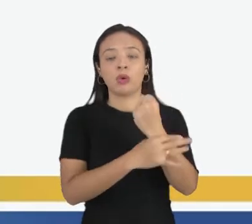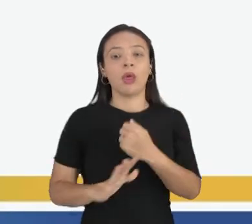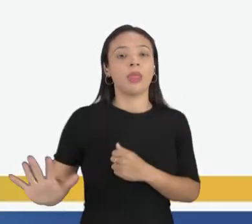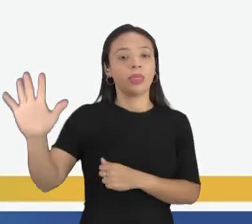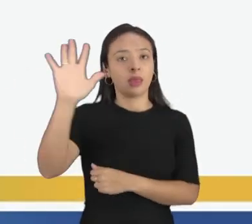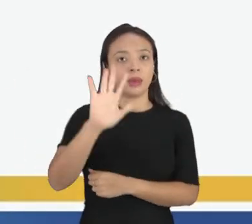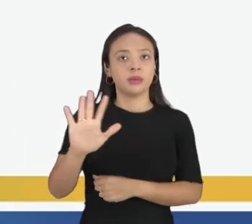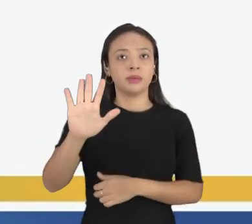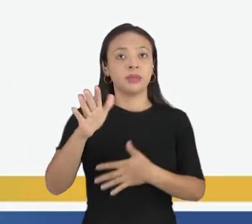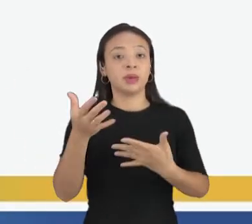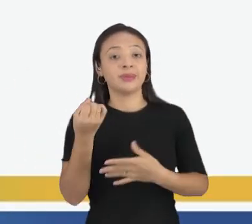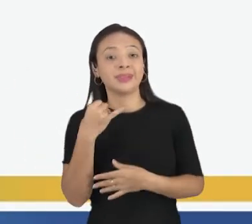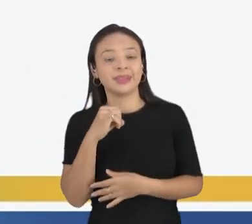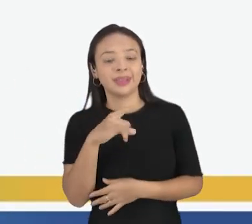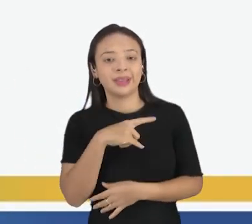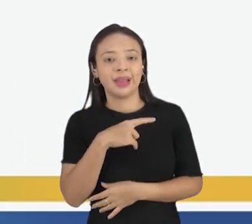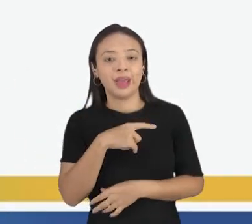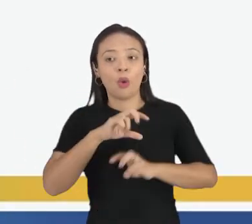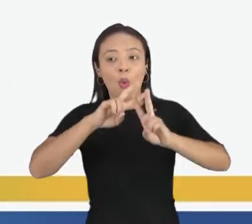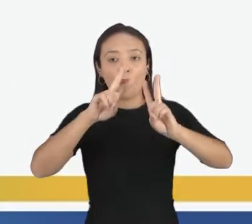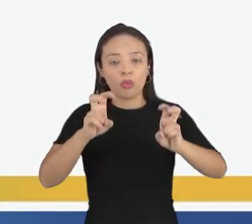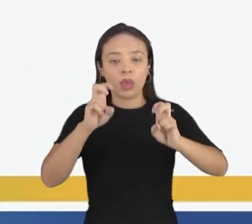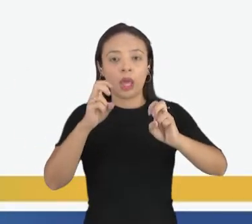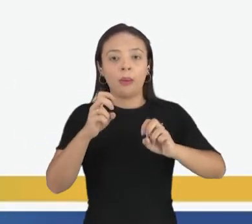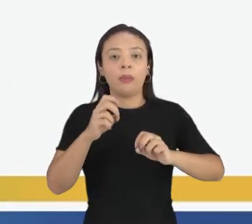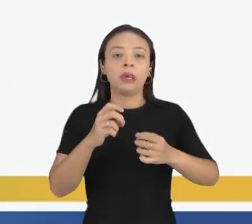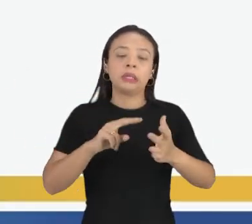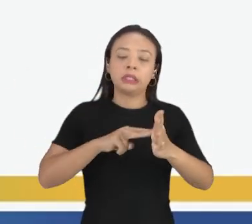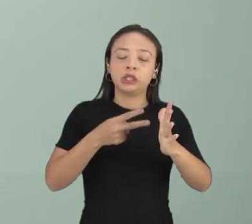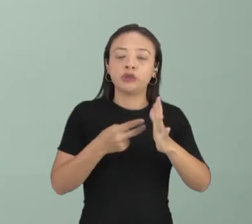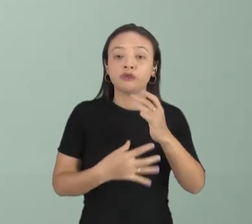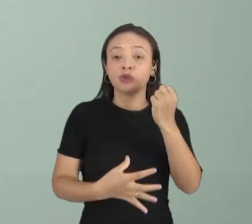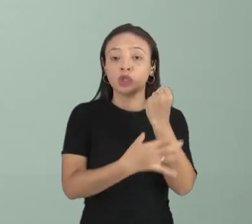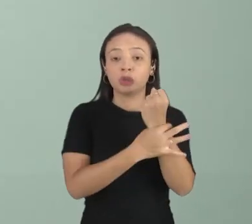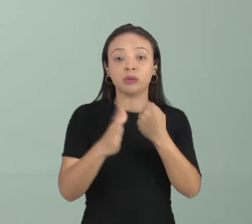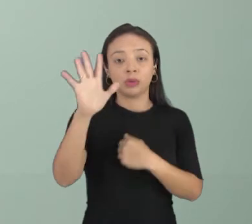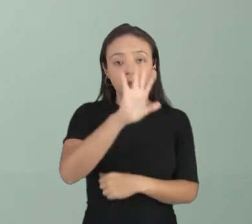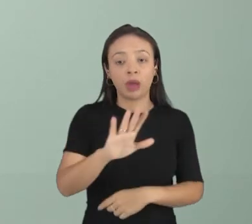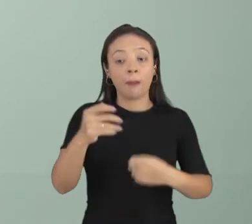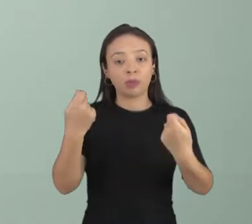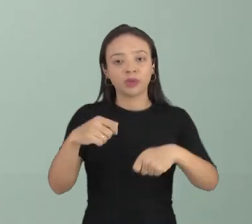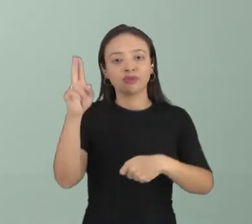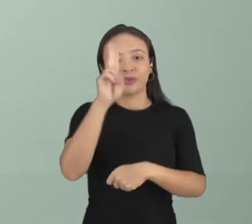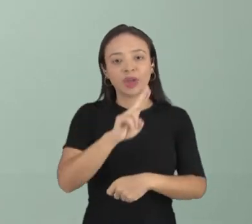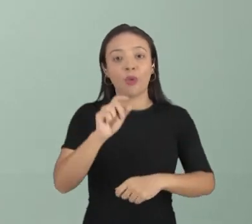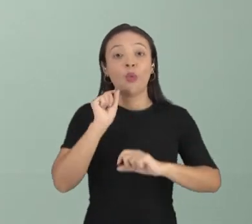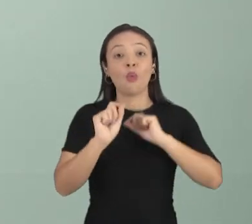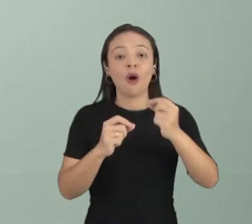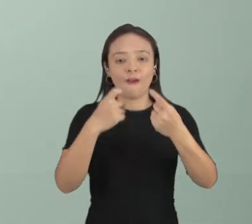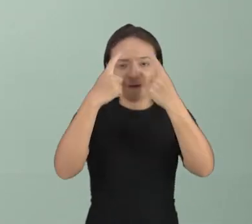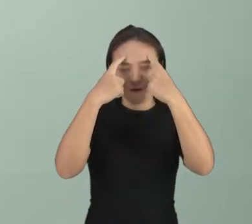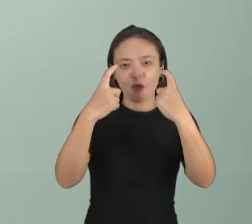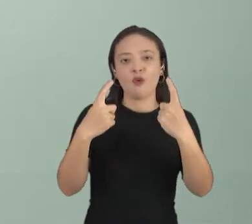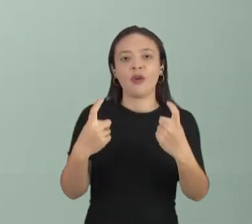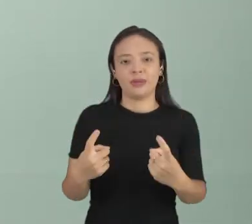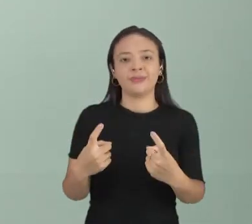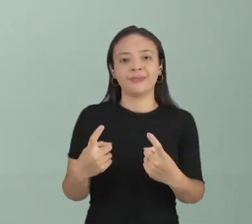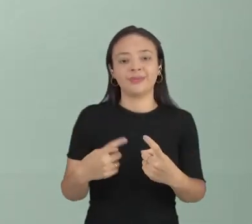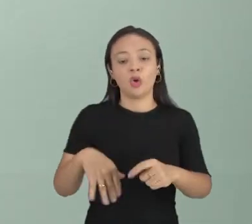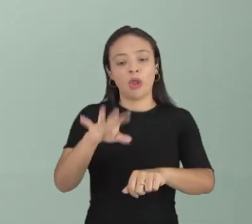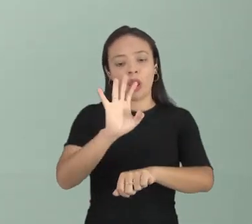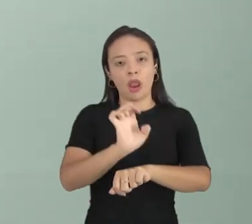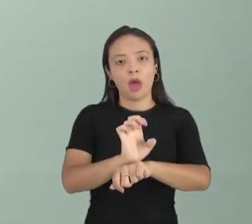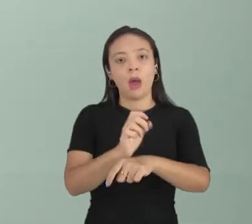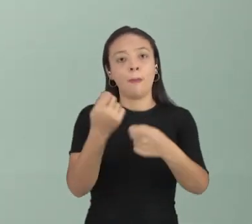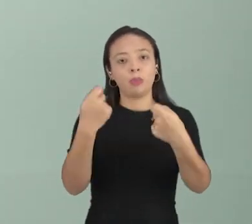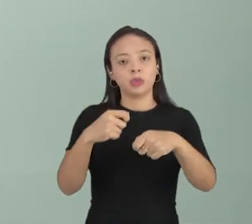que é tratada como segurança nacional, a gente tem aí o uso da força, da violência, né, do Estado, então, aí